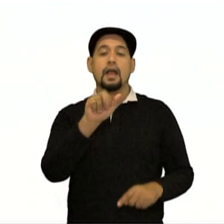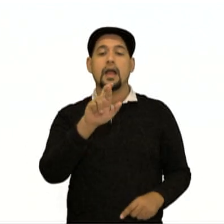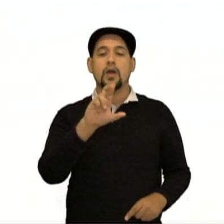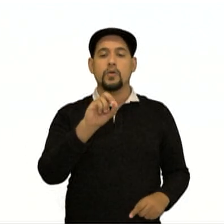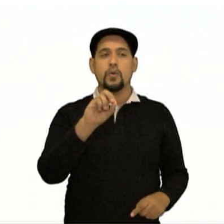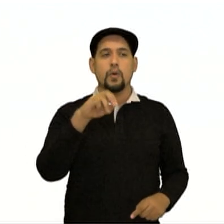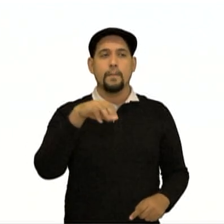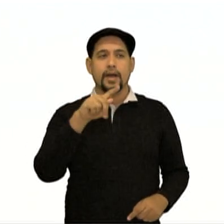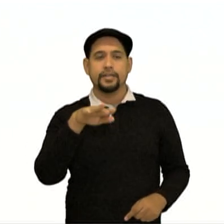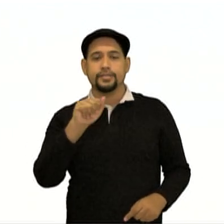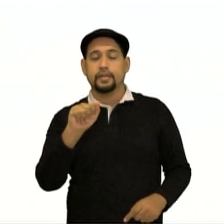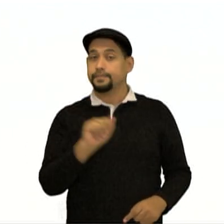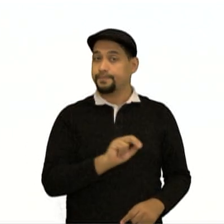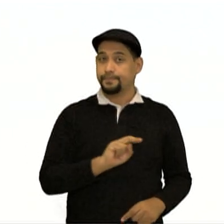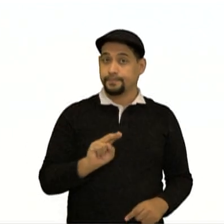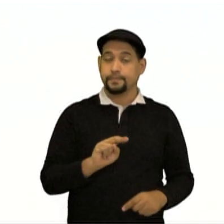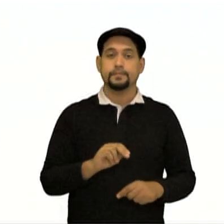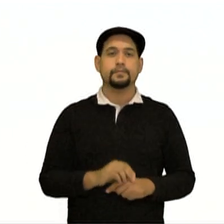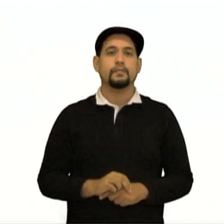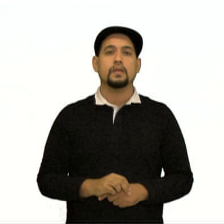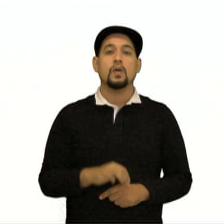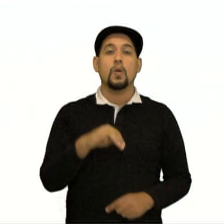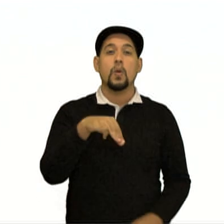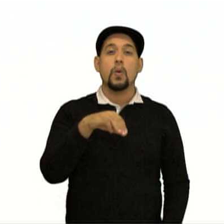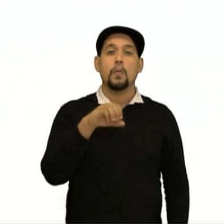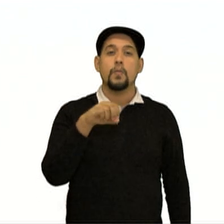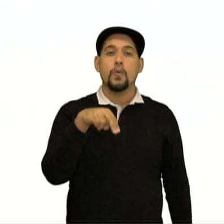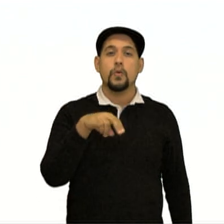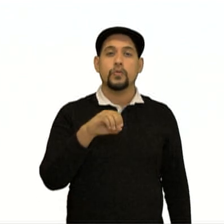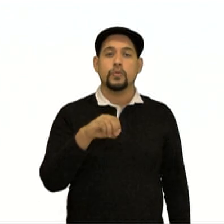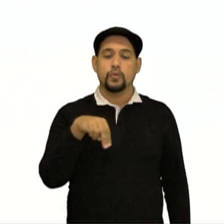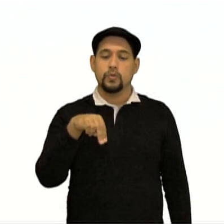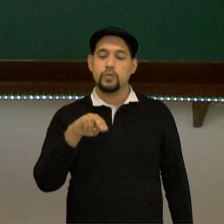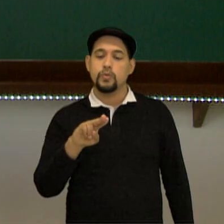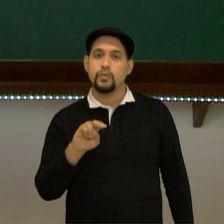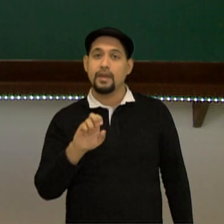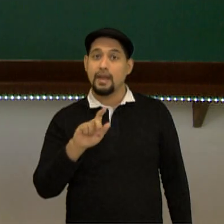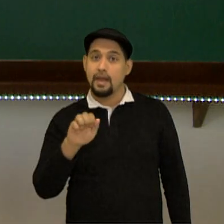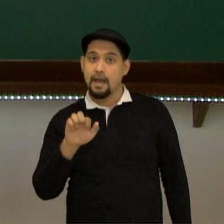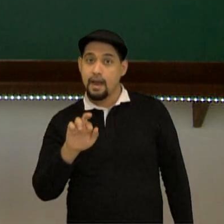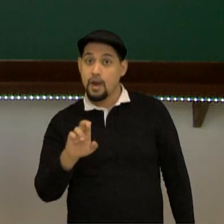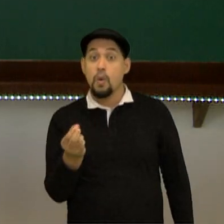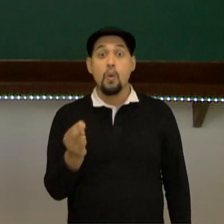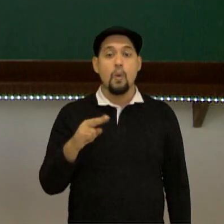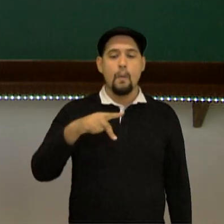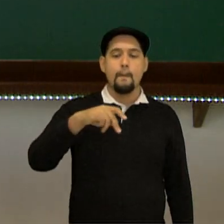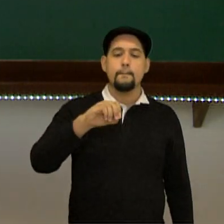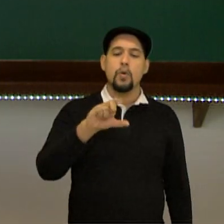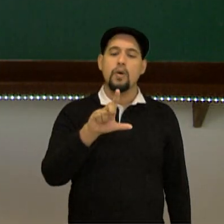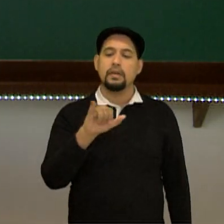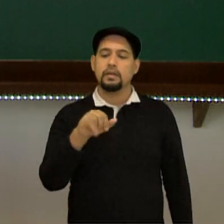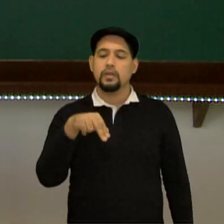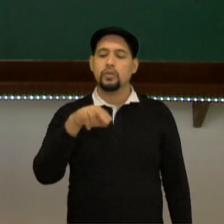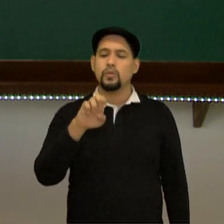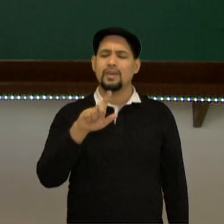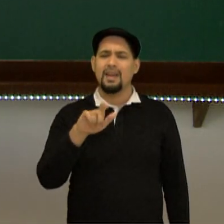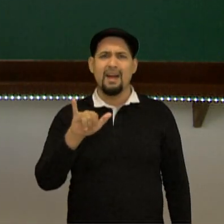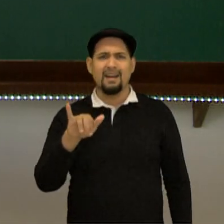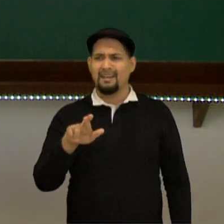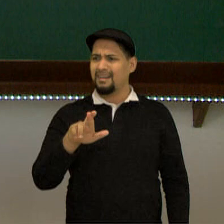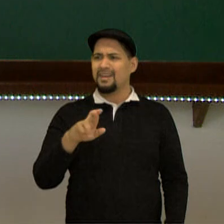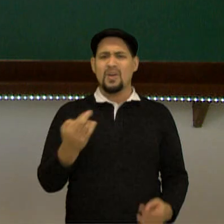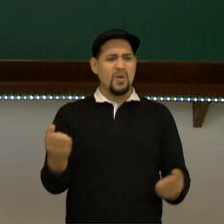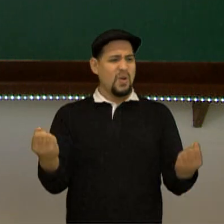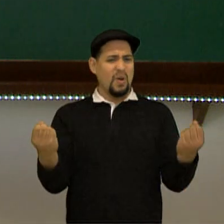elas são classificadas em mononuclear ou polinuclear. Professor, muita